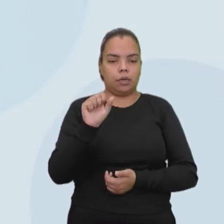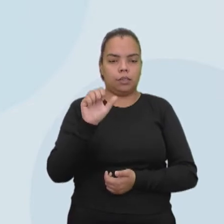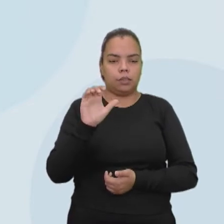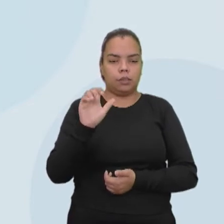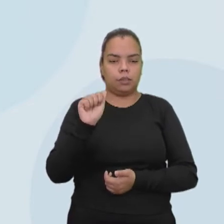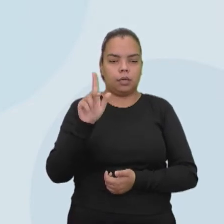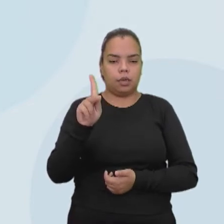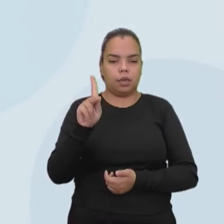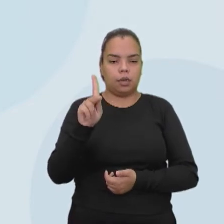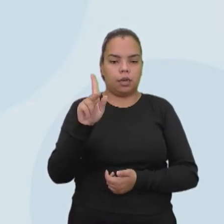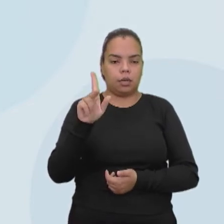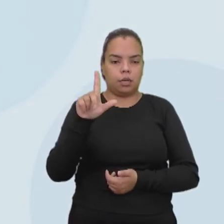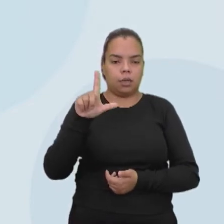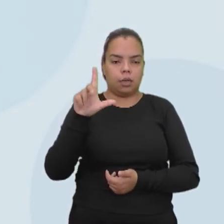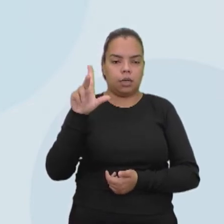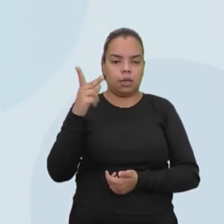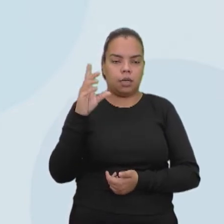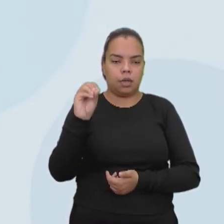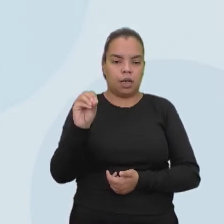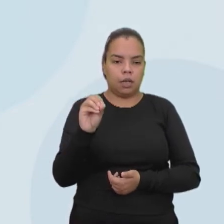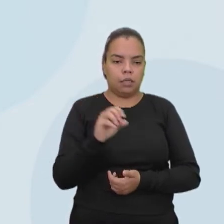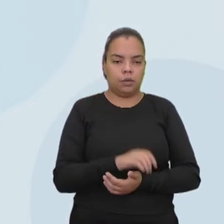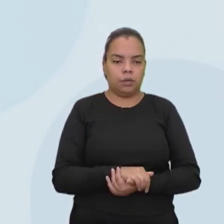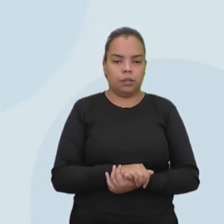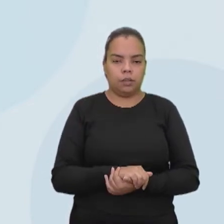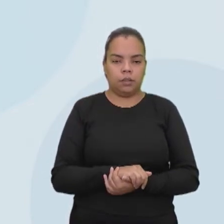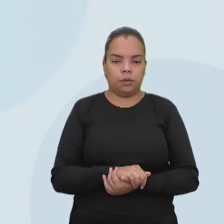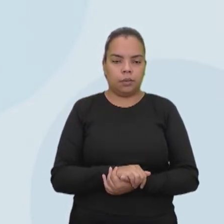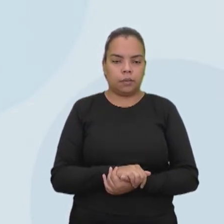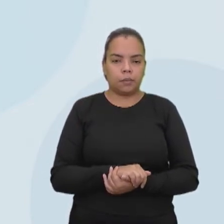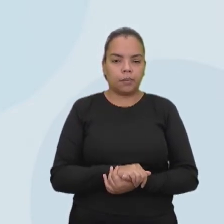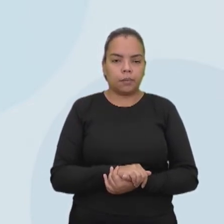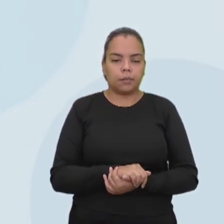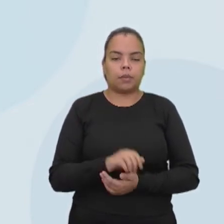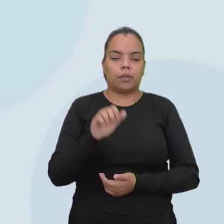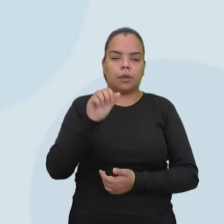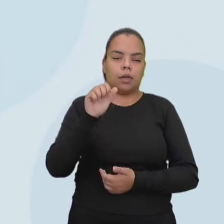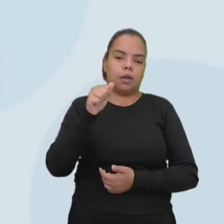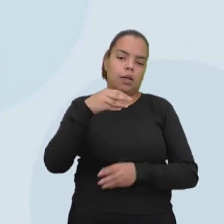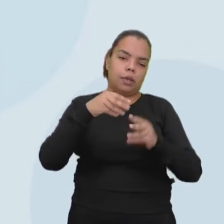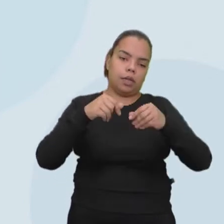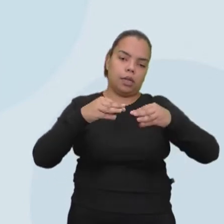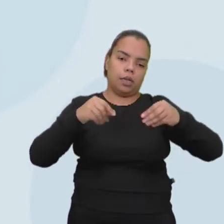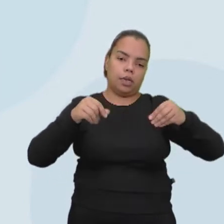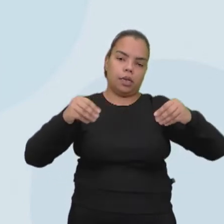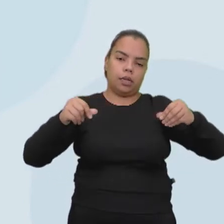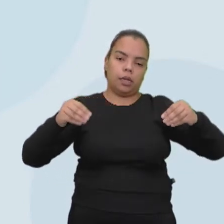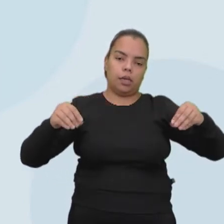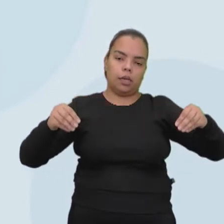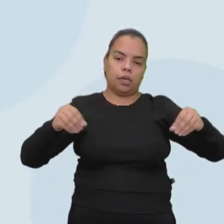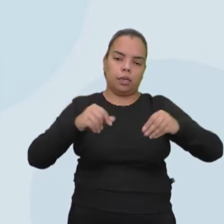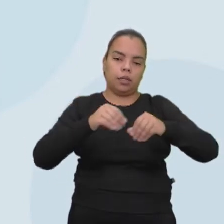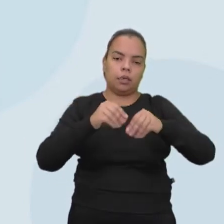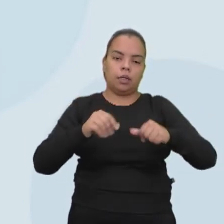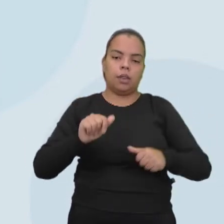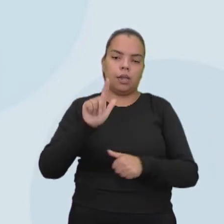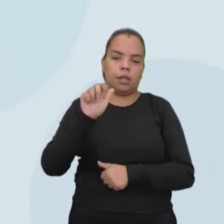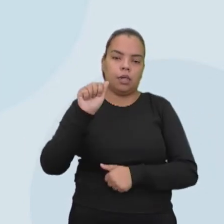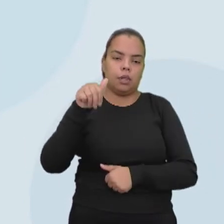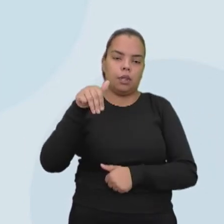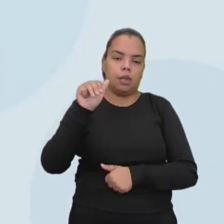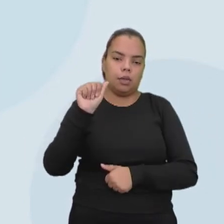seu conglomerado, a areia, que tem aí a sua rocha de arenito, a lama siltosa, que tem lá